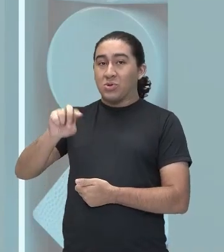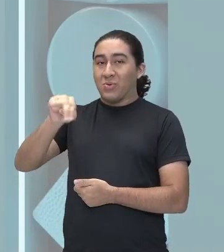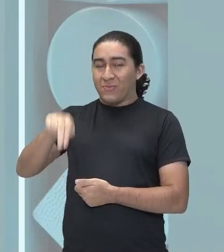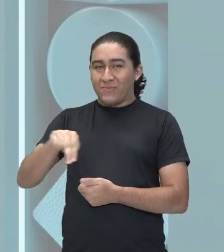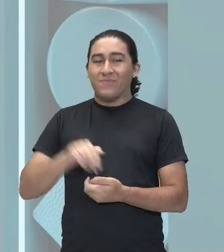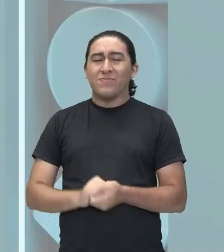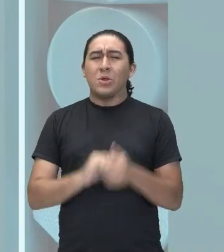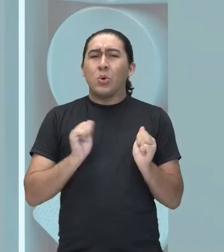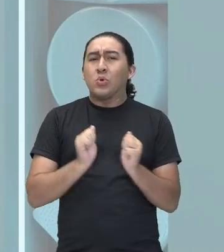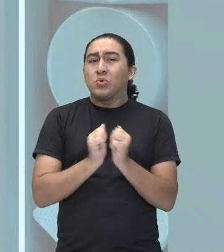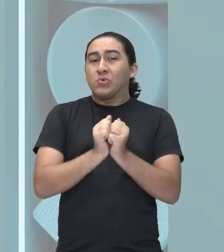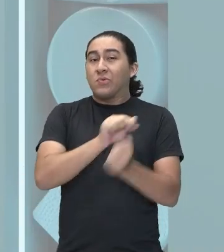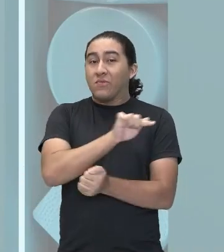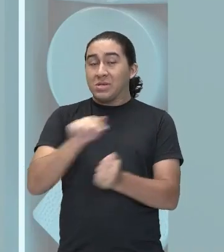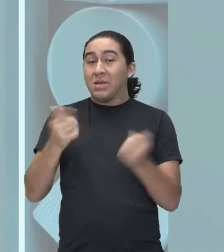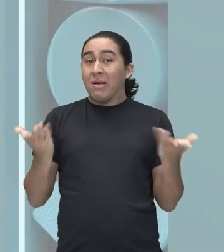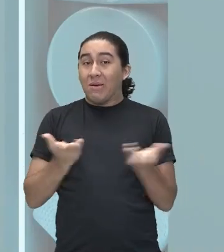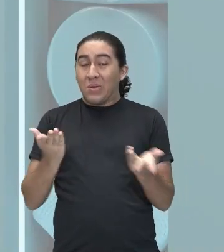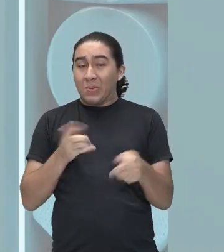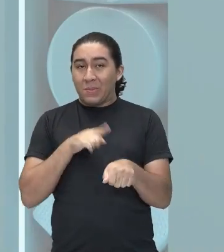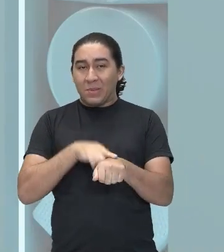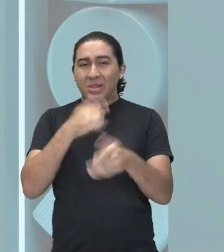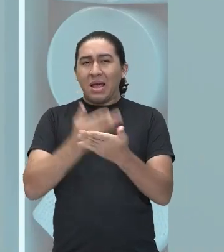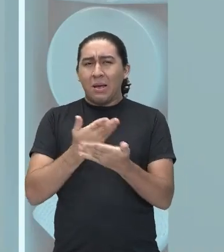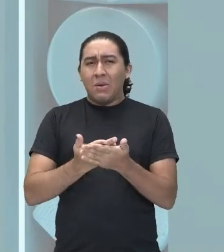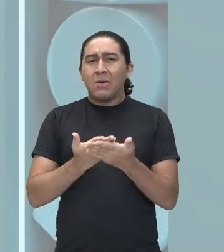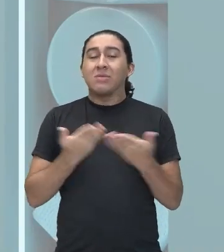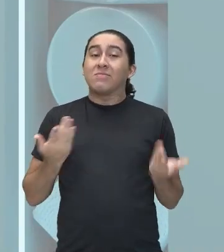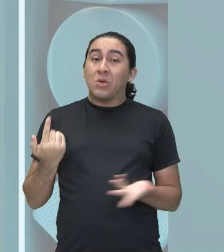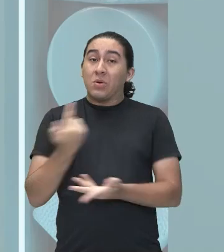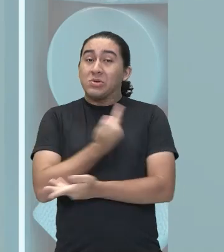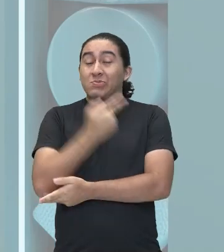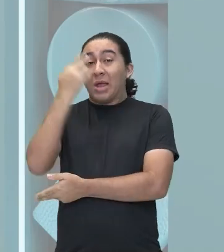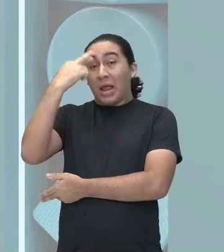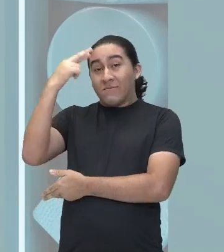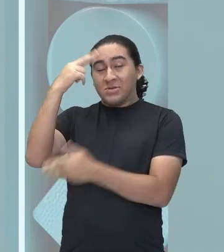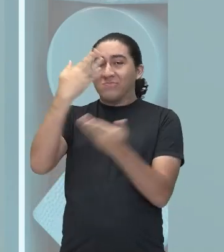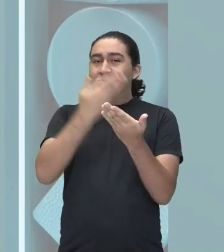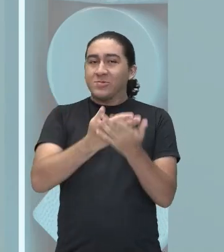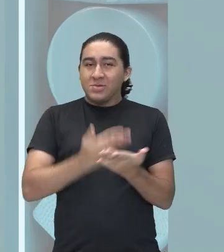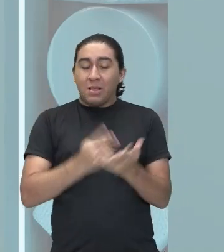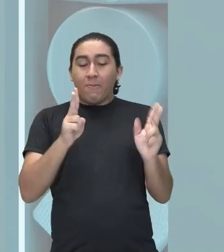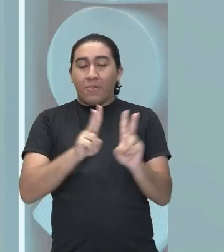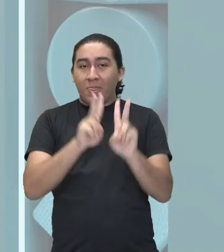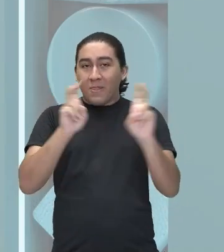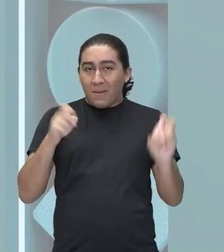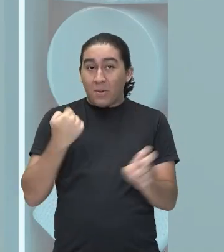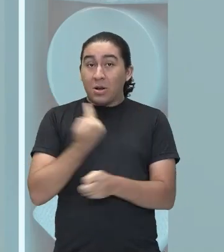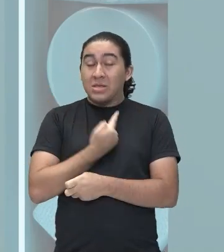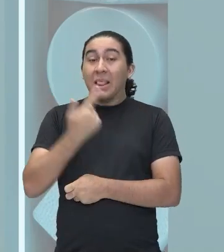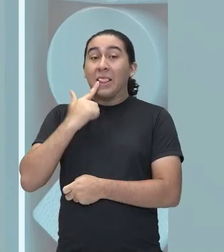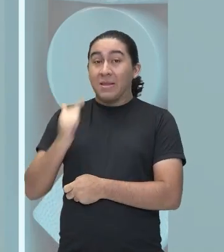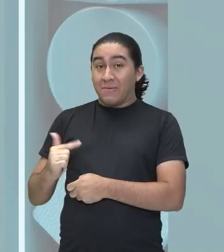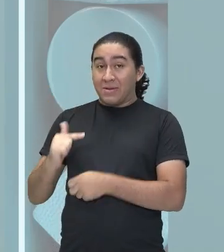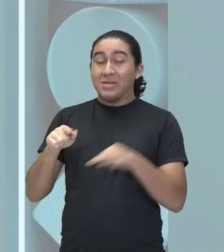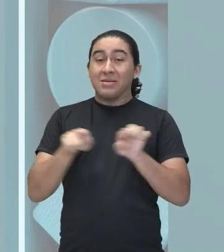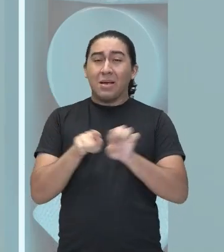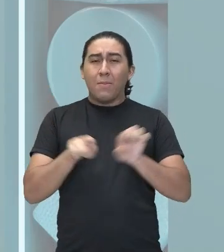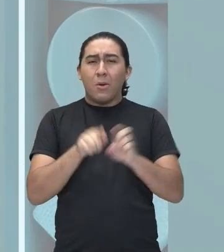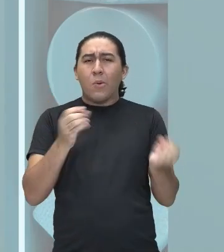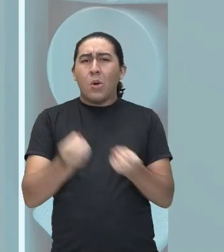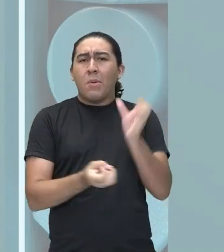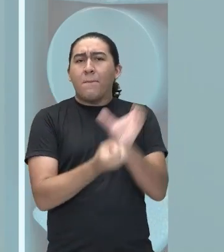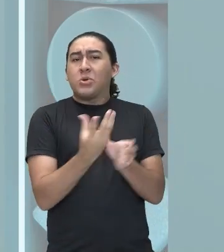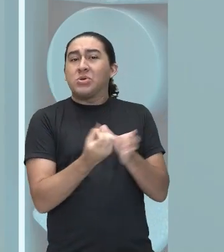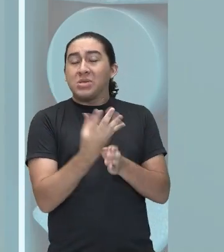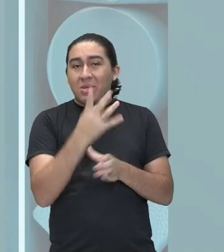vou acompanhar vocês neste momento em que nós vamos refletir e estudar sobre a nossa língua e também sobre a produção